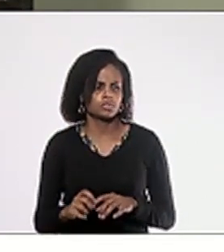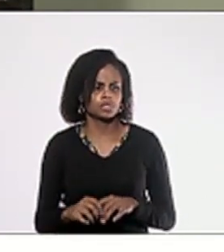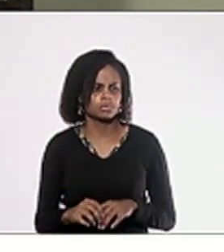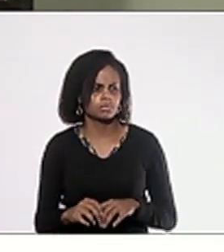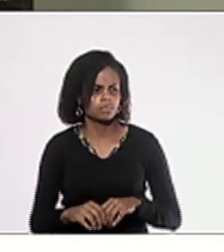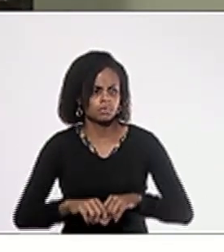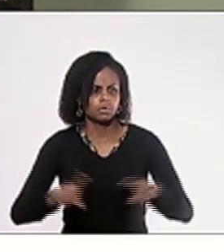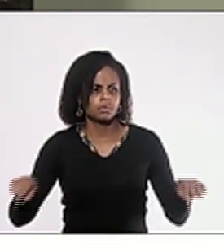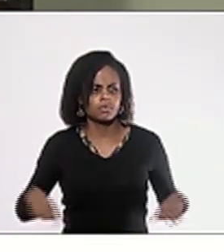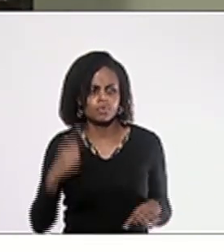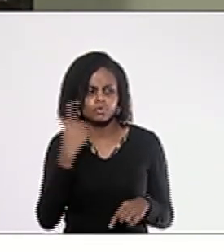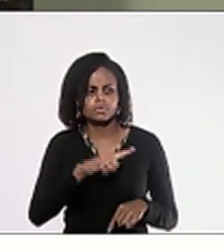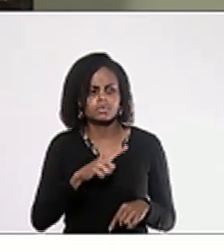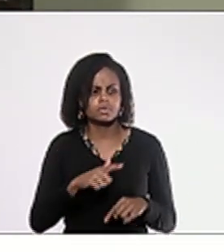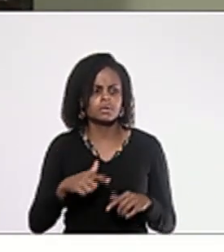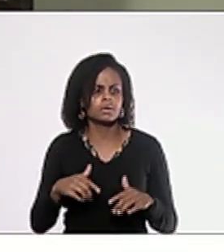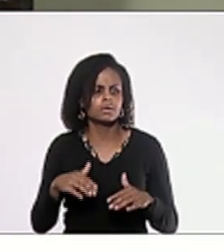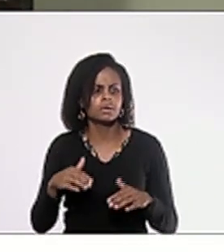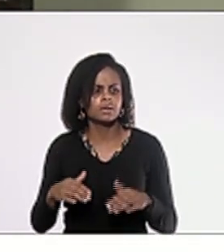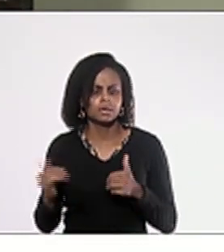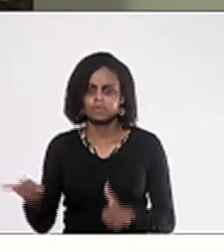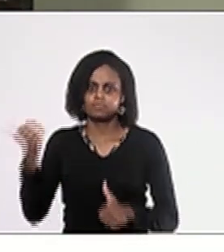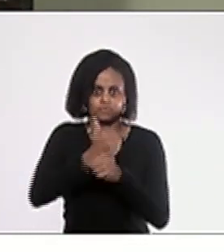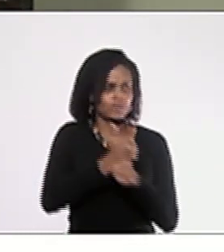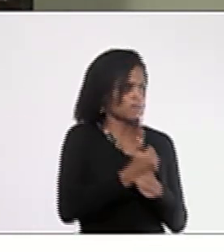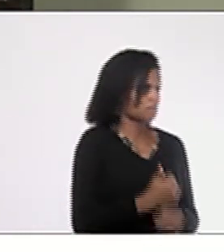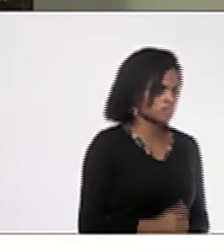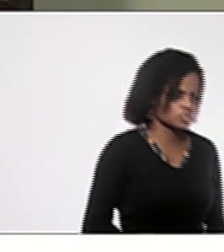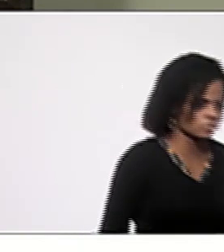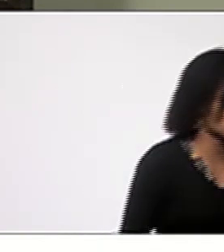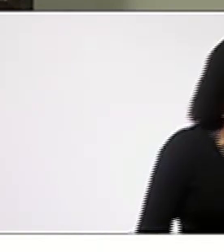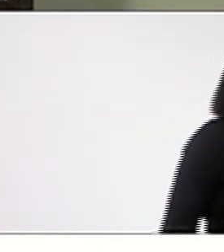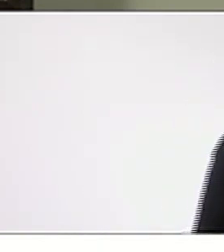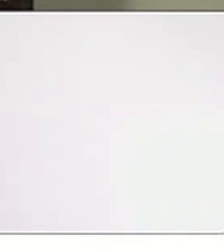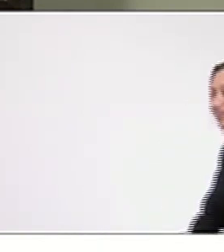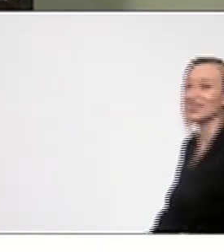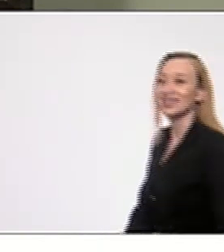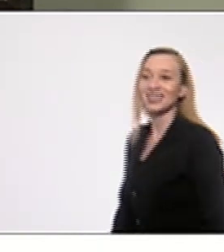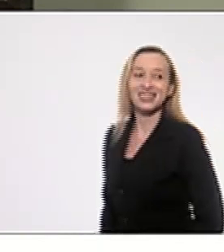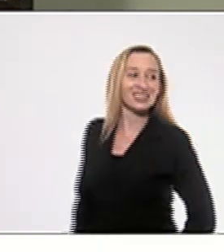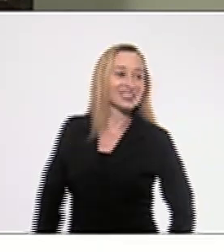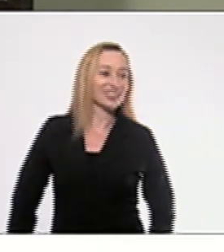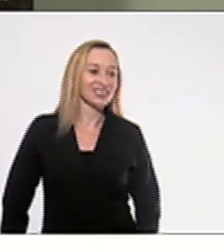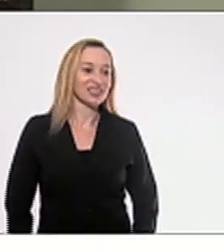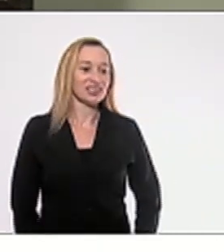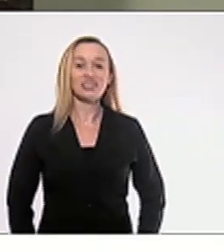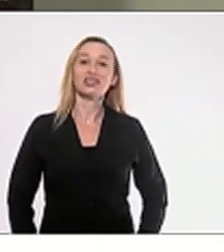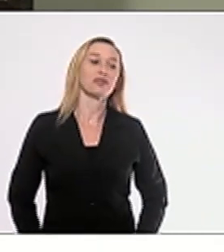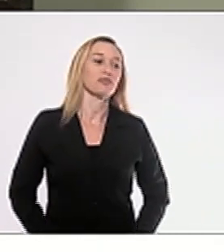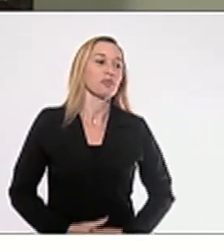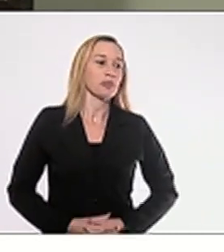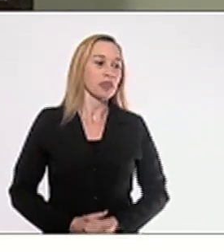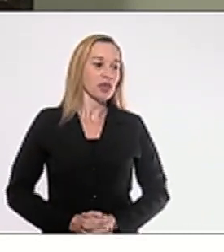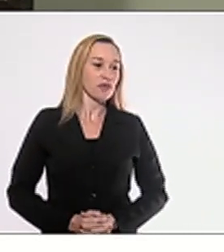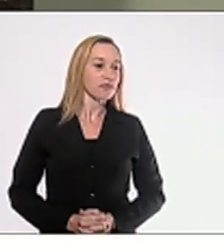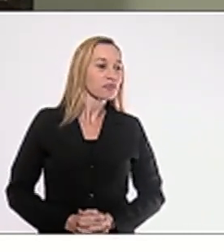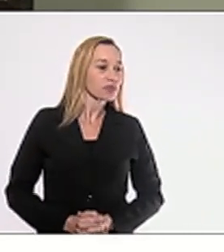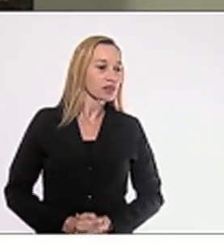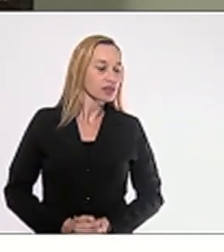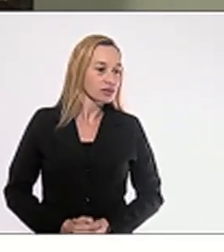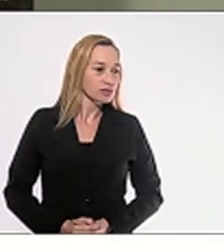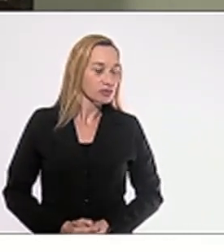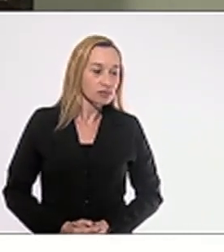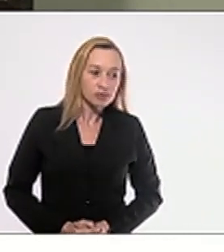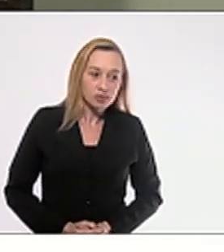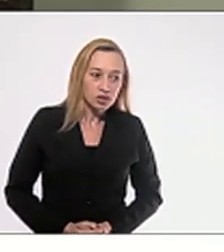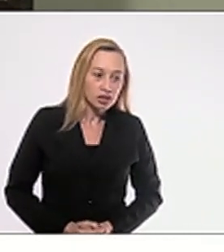consumidor consiga abastecer, estar abastecido para que ele tenha água nesses períodos que a água